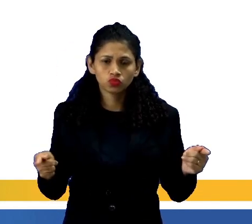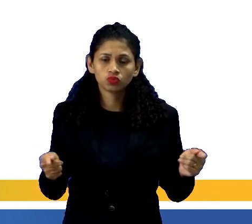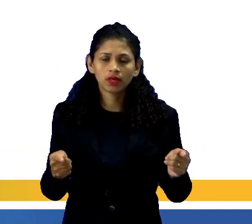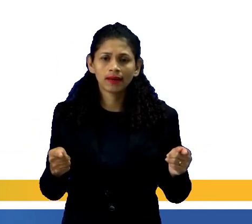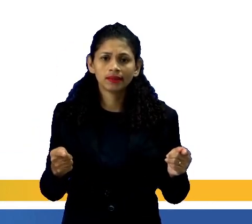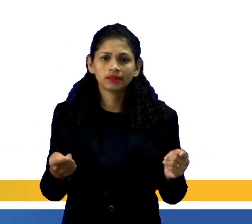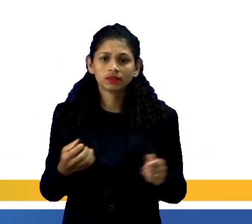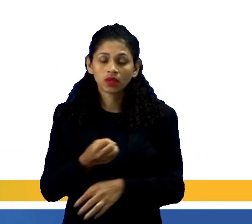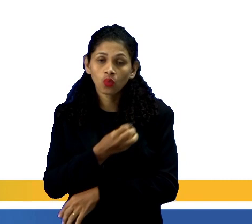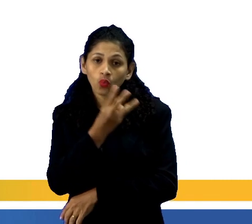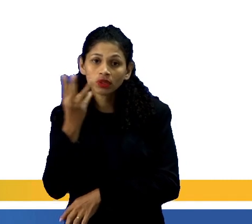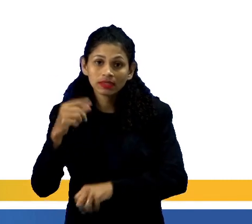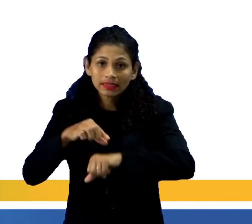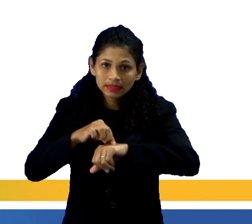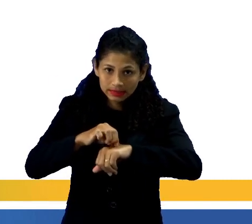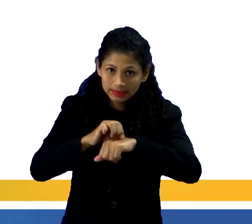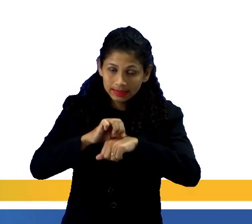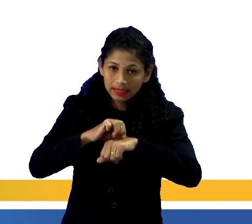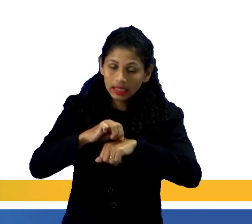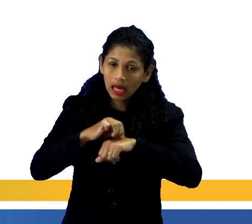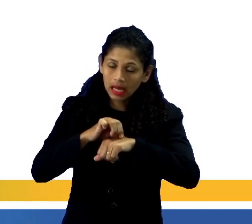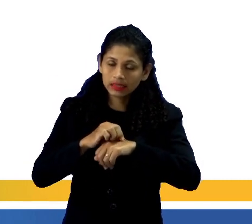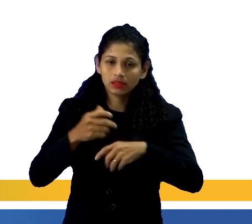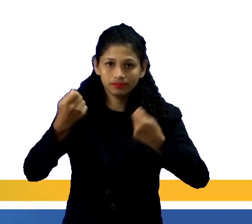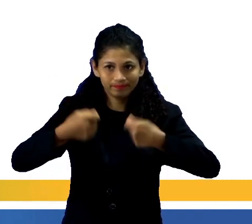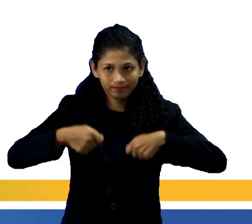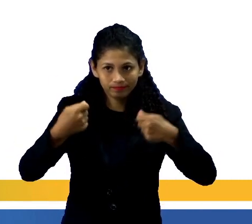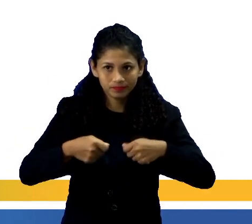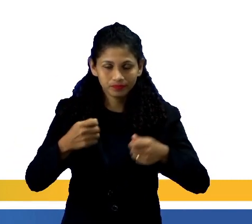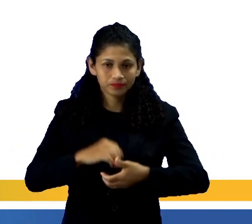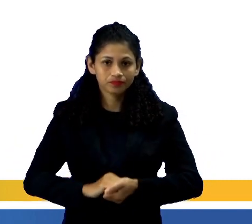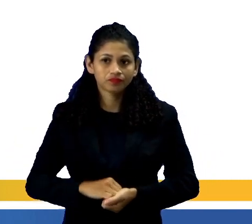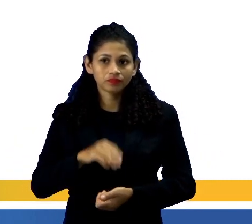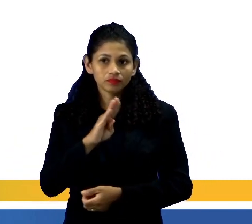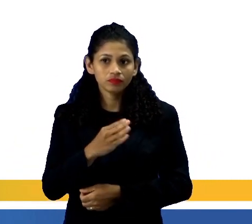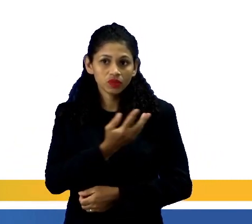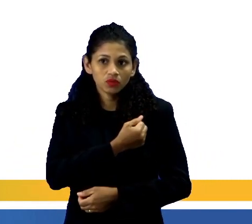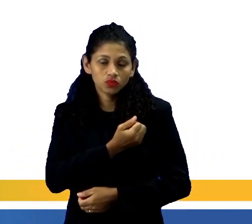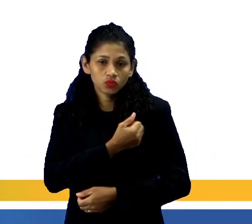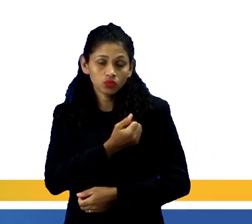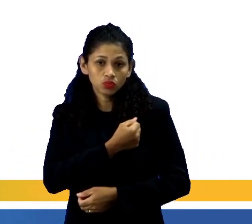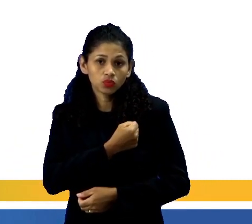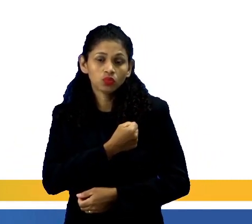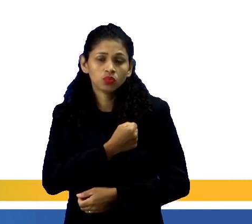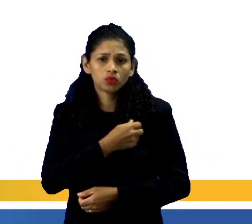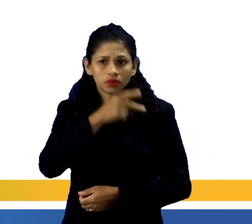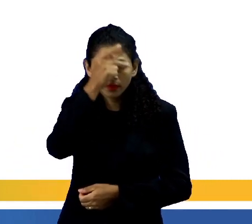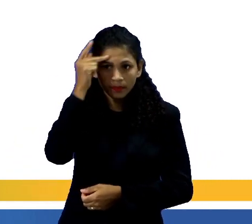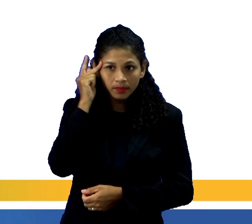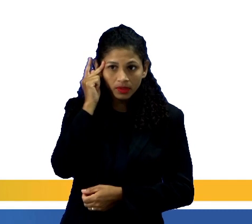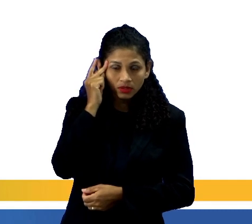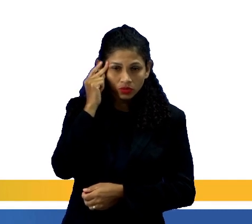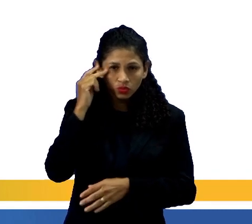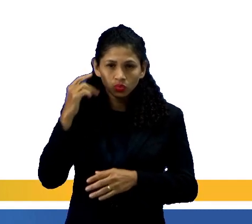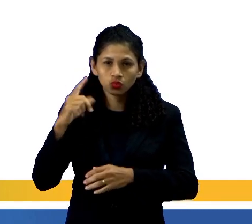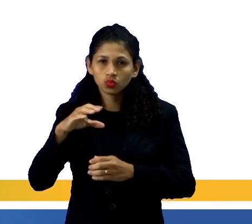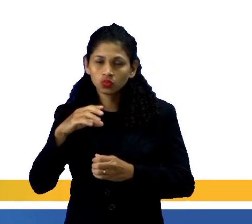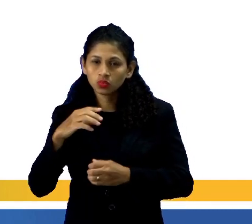necessária. Letra B. Número de habitantes em uma cidade e a taxa de